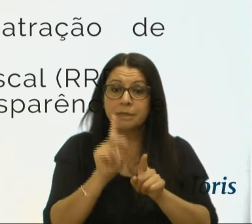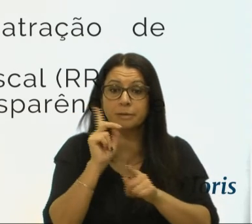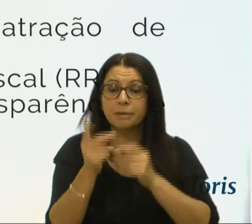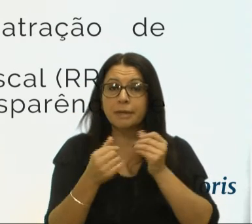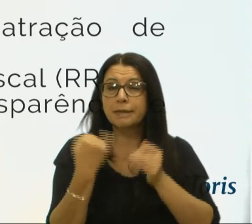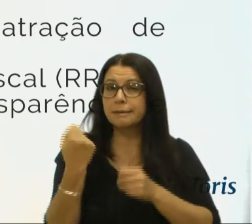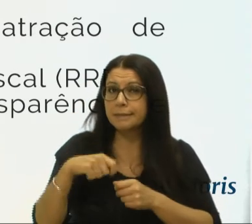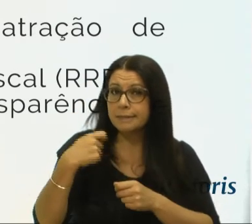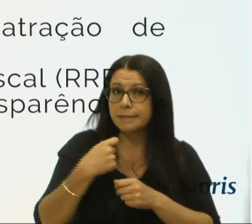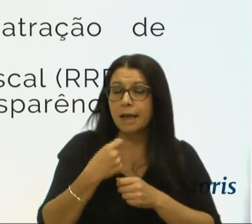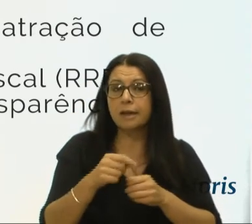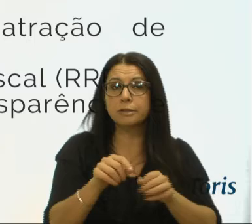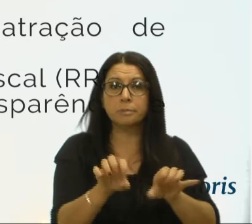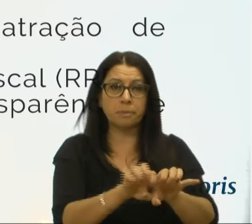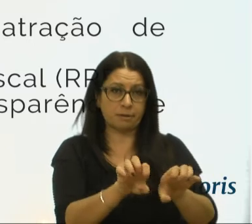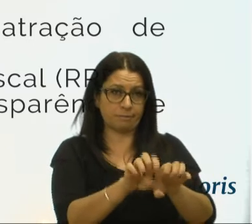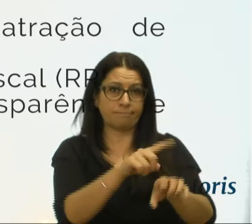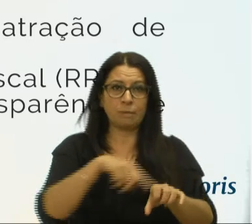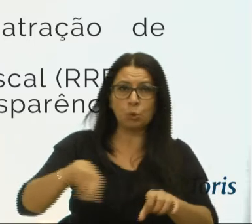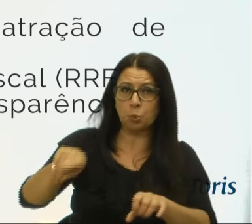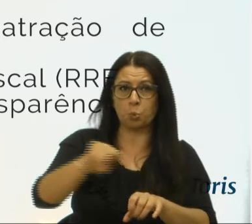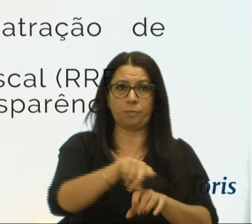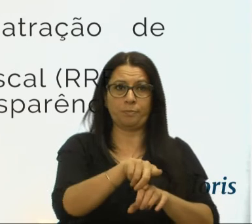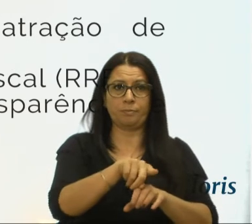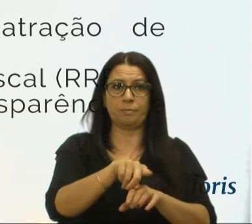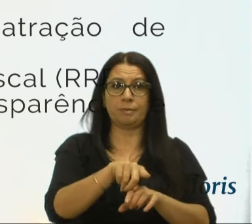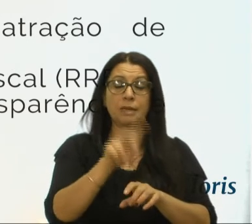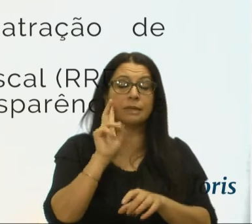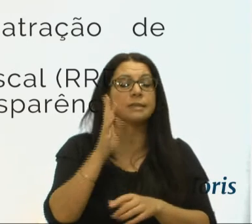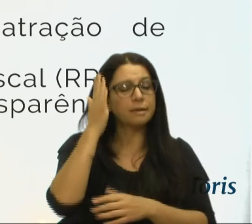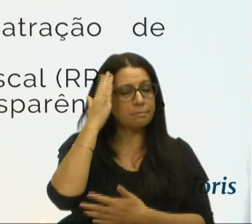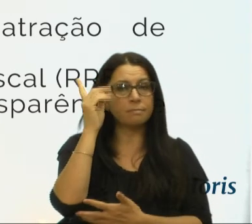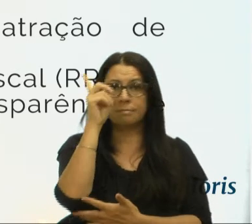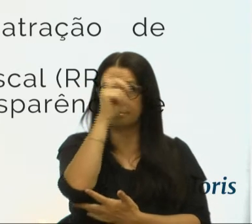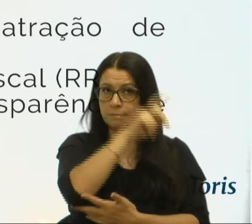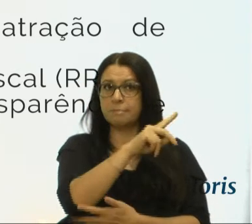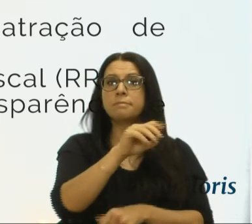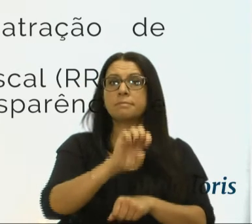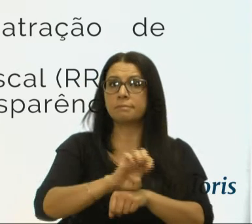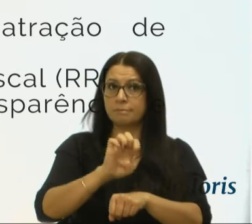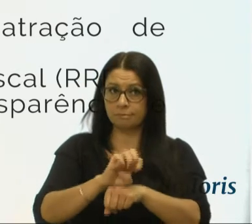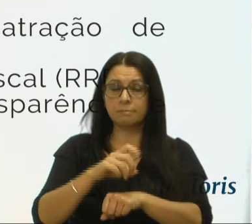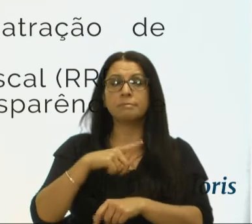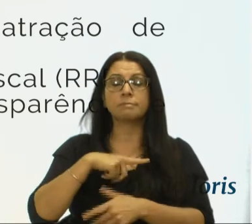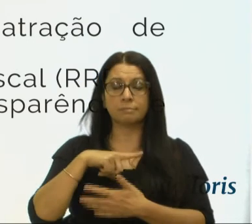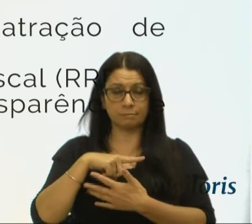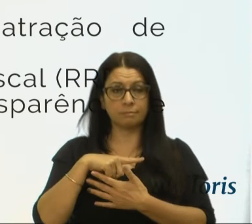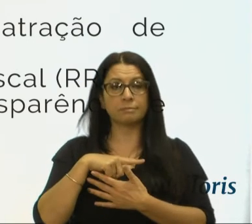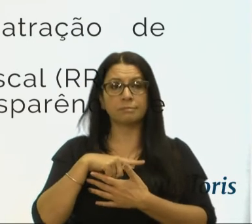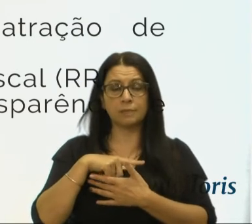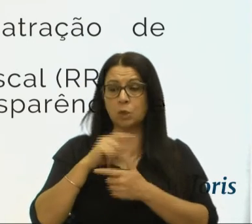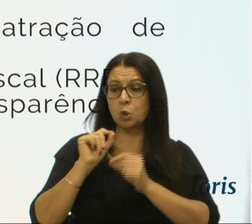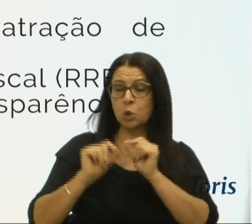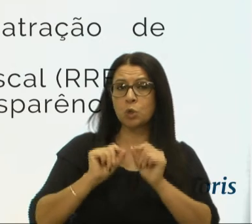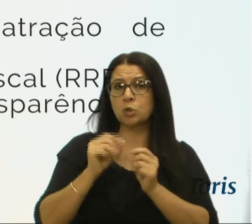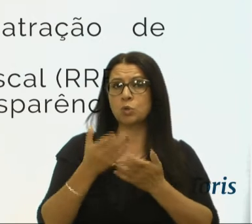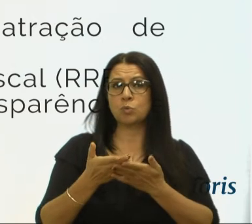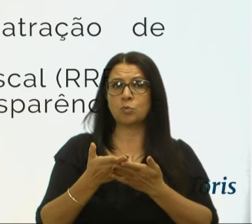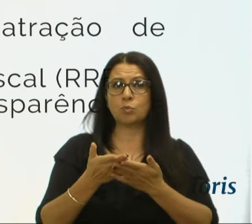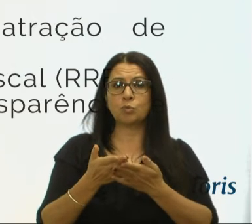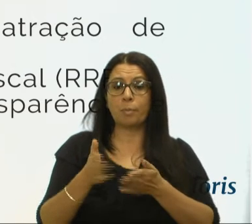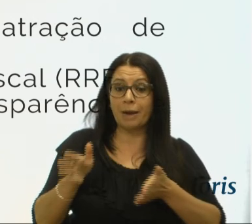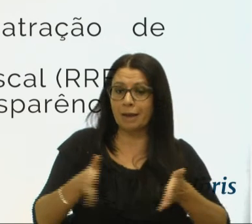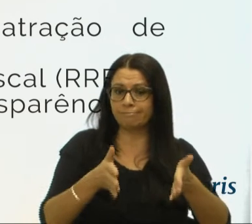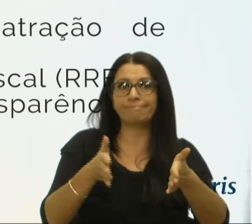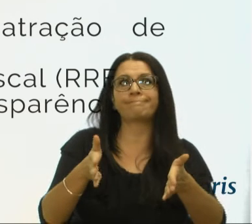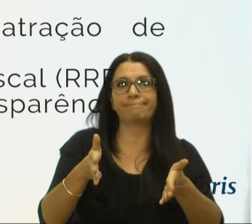infraestrutura, que nós sabemos a dificuldade que o Estado passa em relação a estradas,